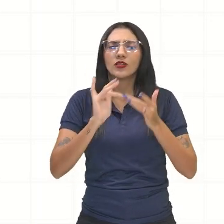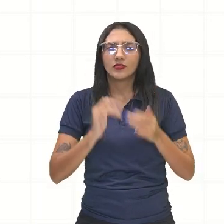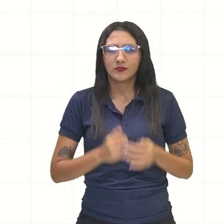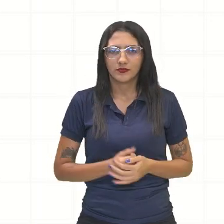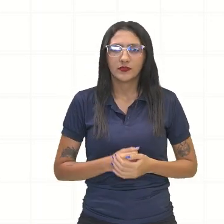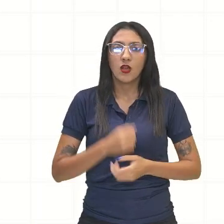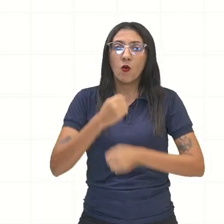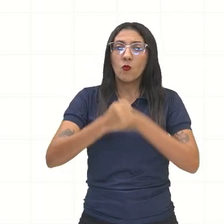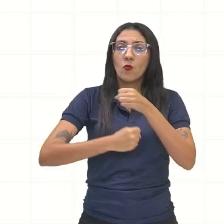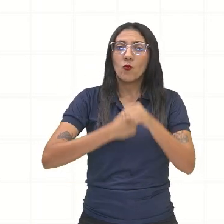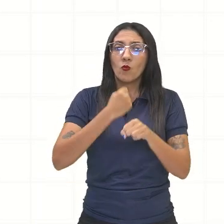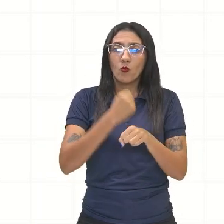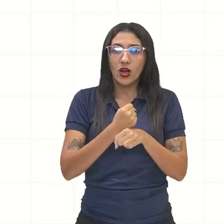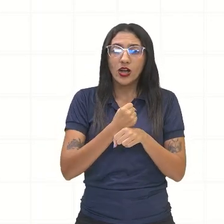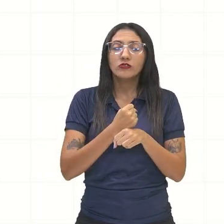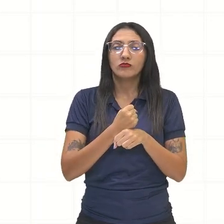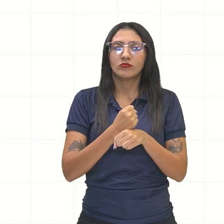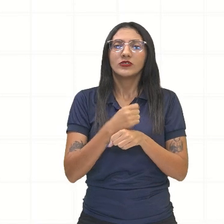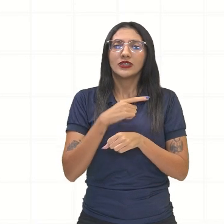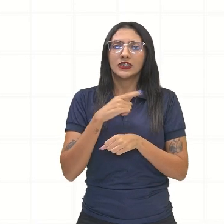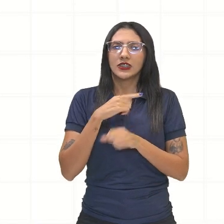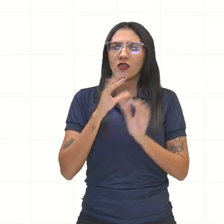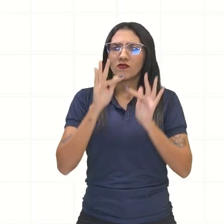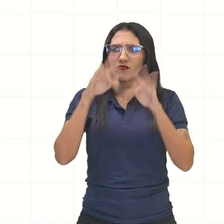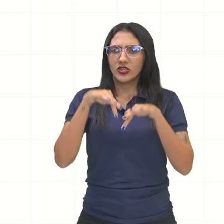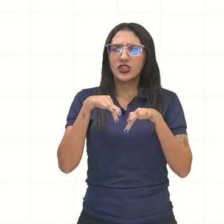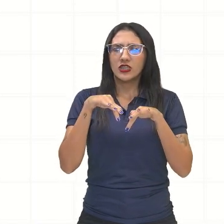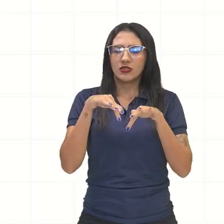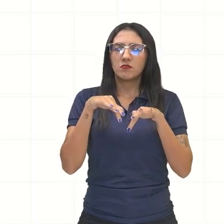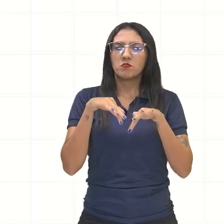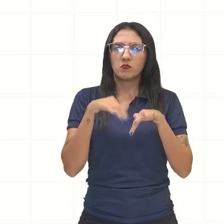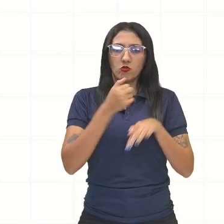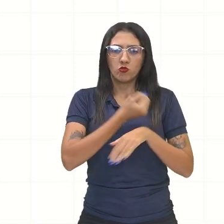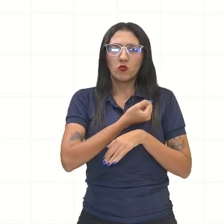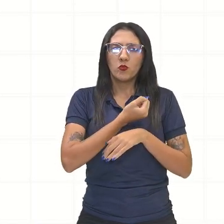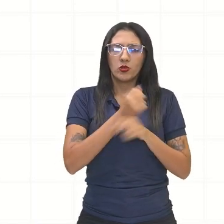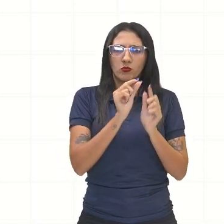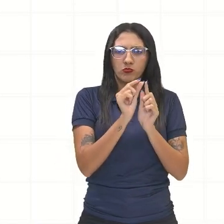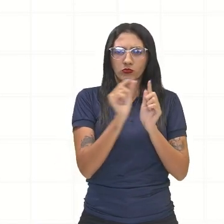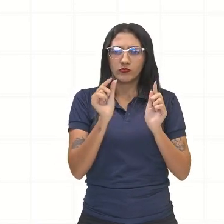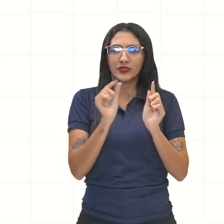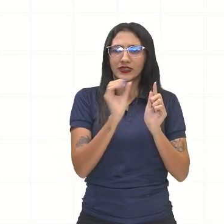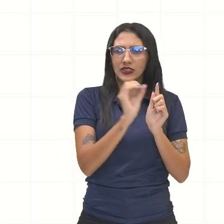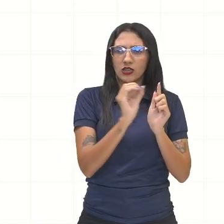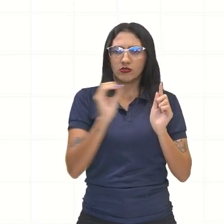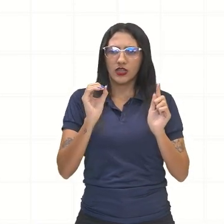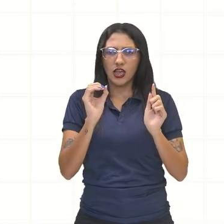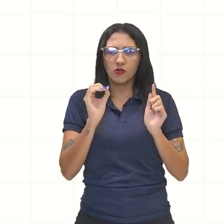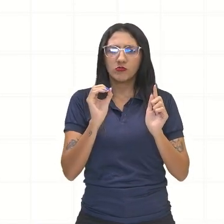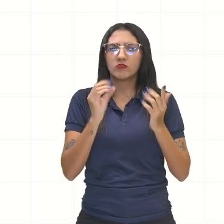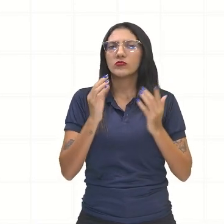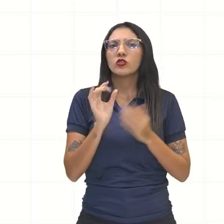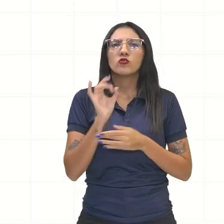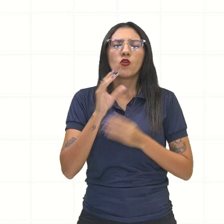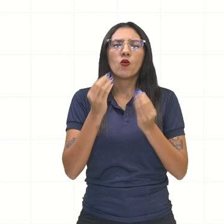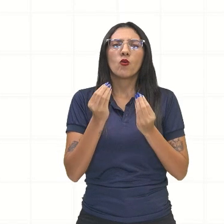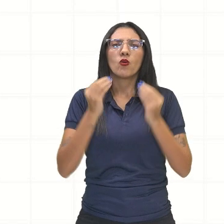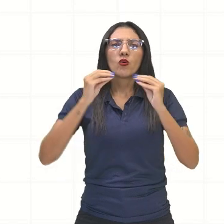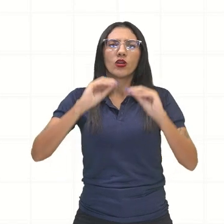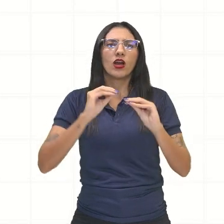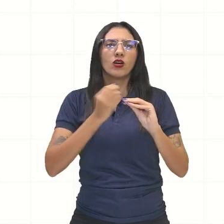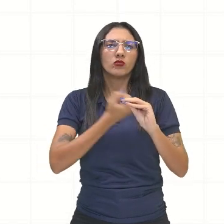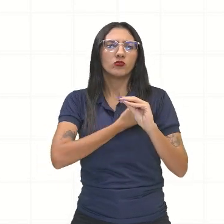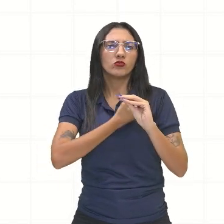terminar, então, em 00, tá? É só eliminar o 0 e o número que